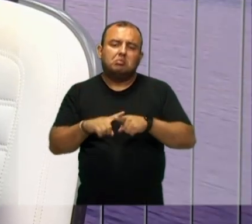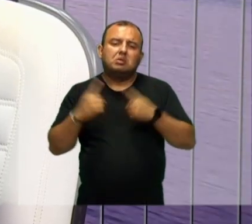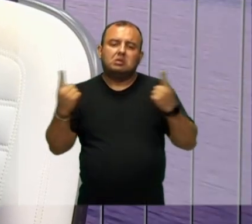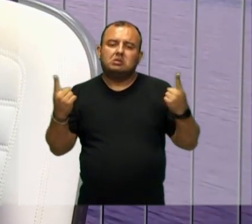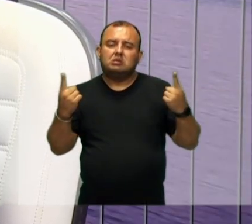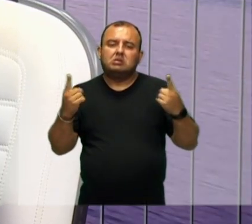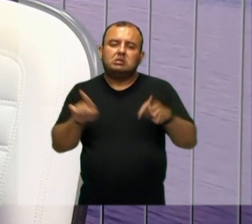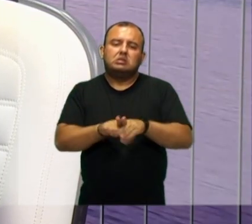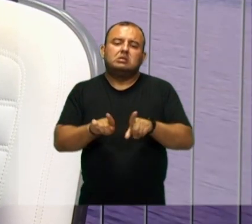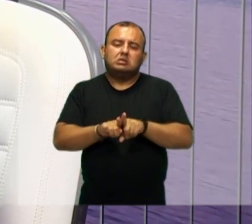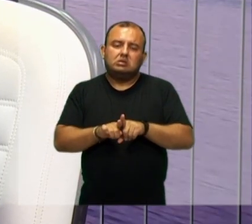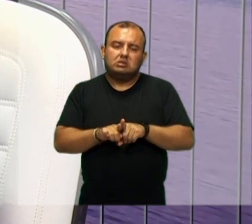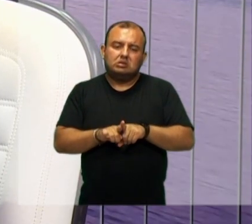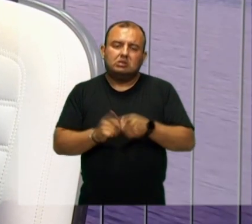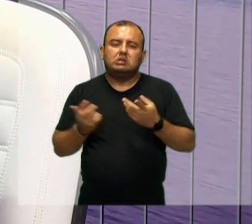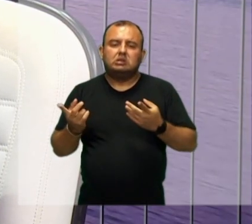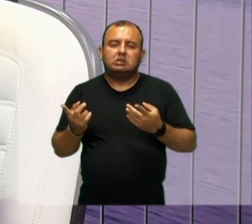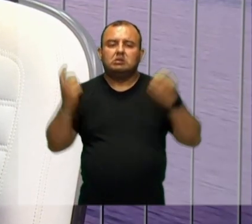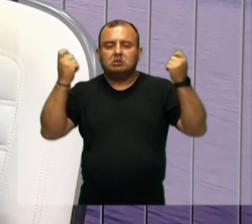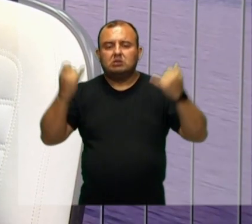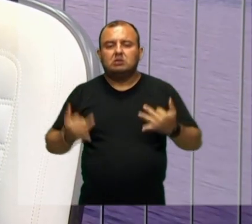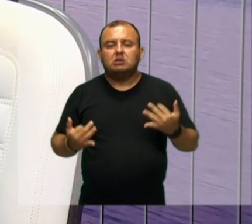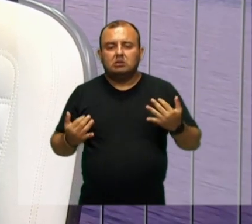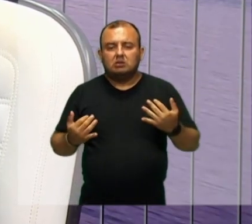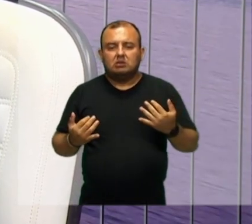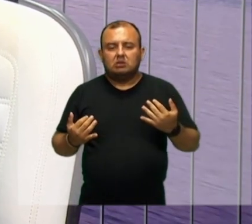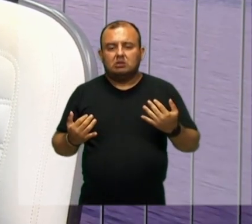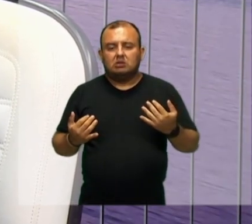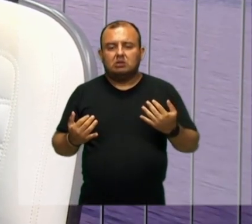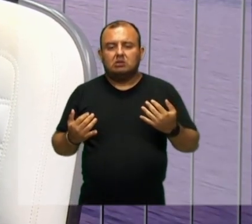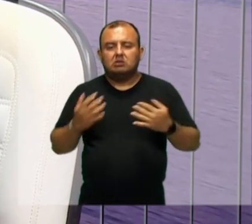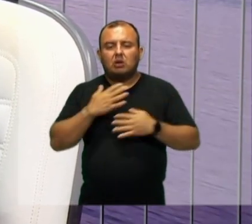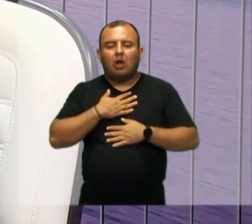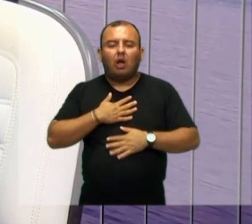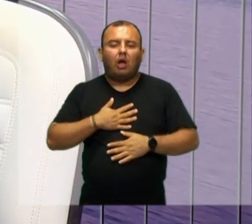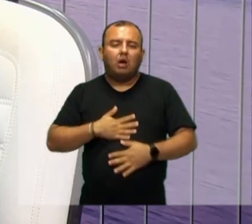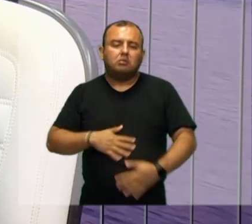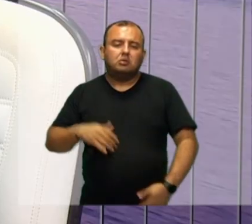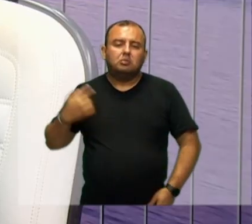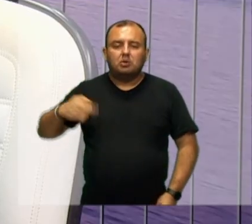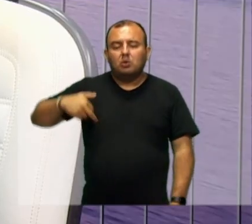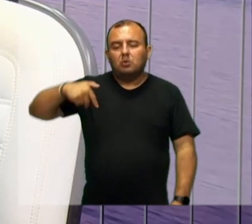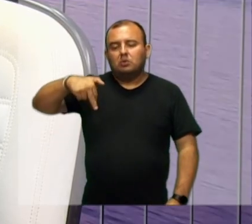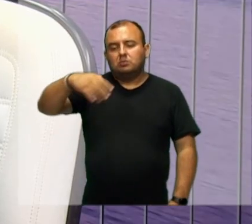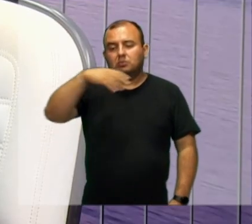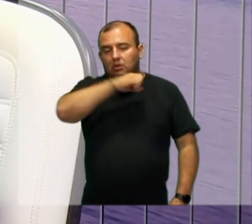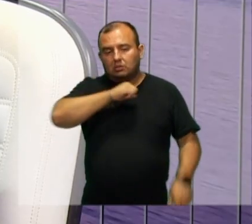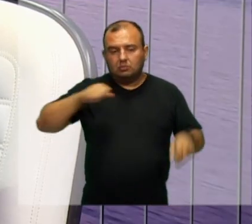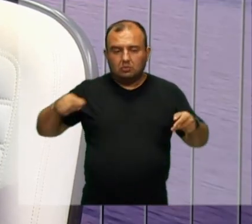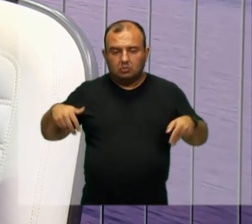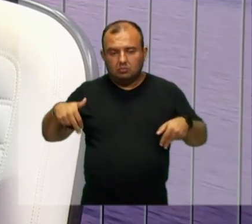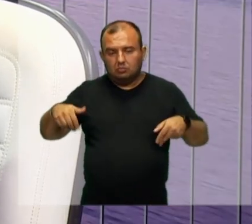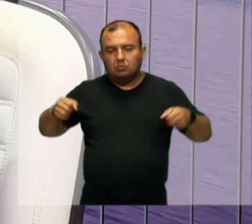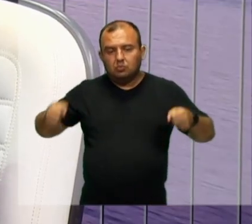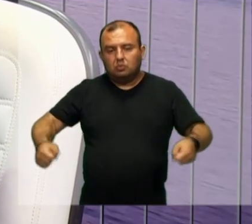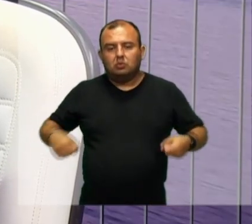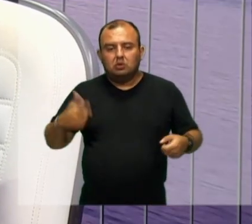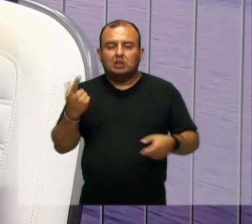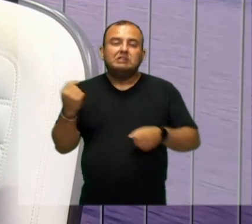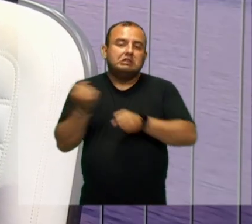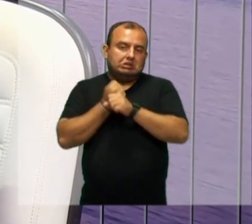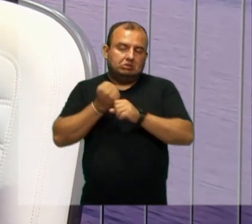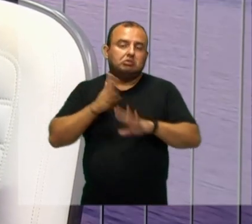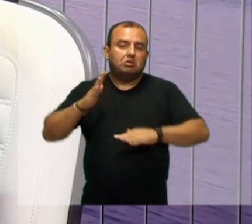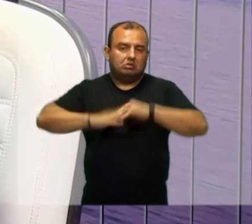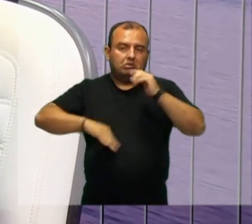vou te dizer que me deixaria num pace muito devagar. Eu ando muito rápido com as muletas. Por conta de 20 e poucos anos já